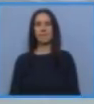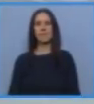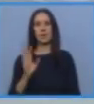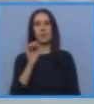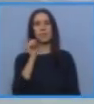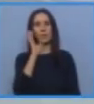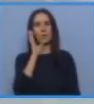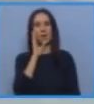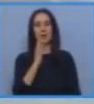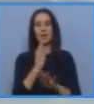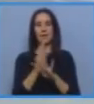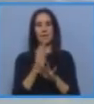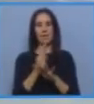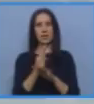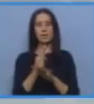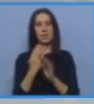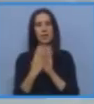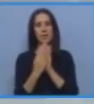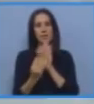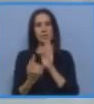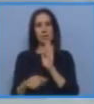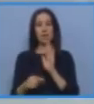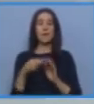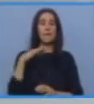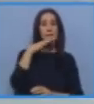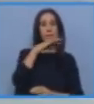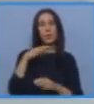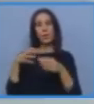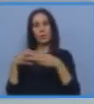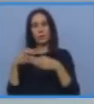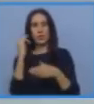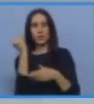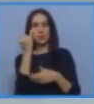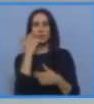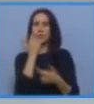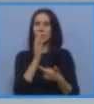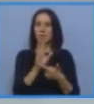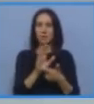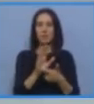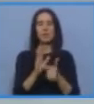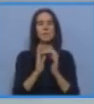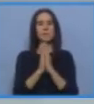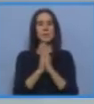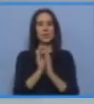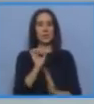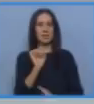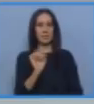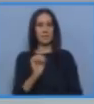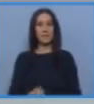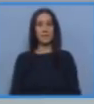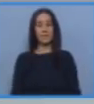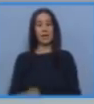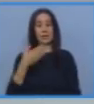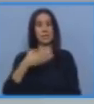Olá, muito boa tarde. Há festas de referência nas famílias, grupos e instituições, nomeadamente as religiosas. Nestas